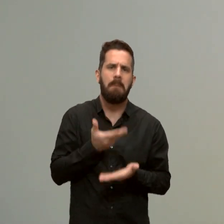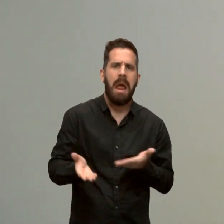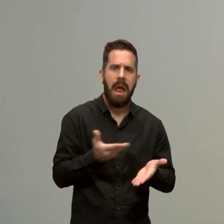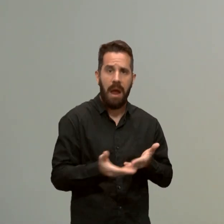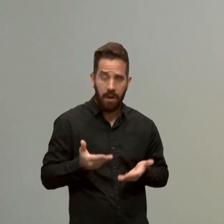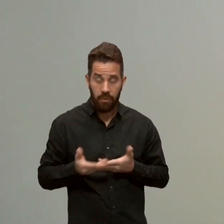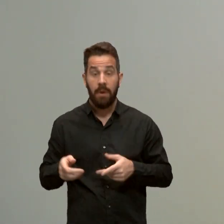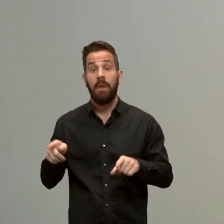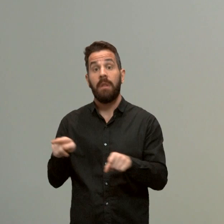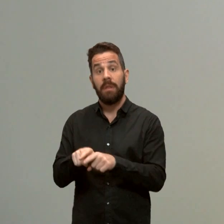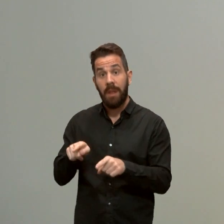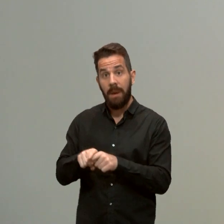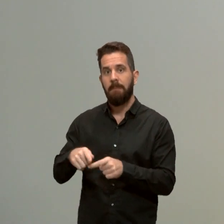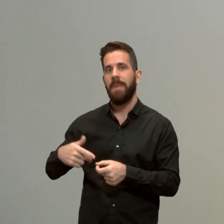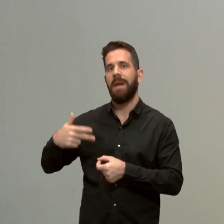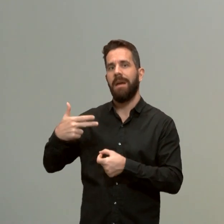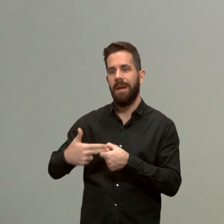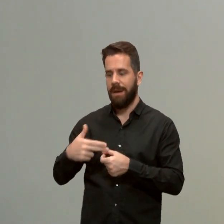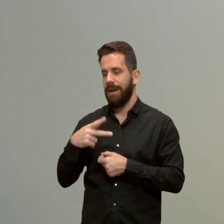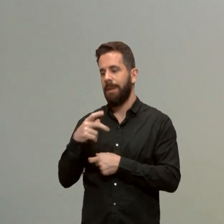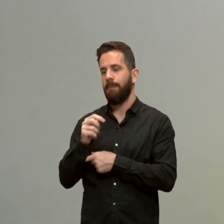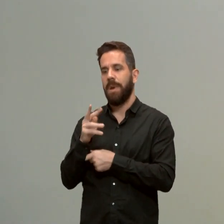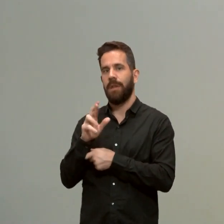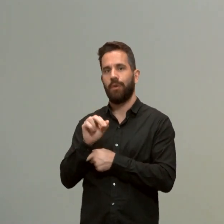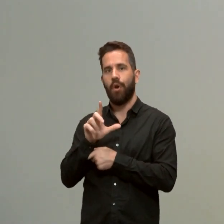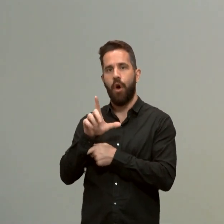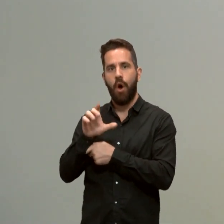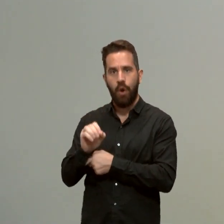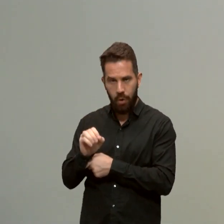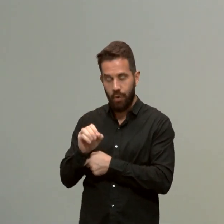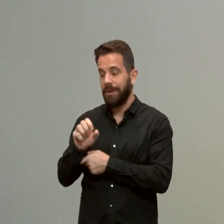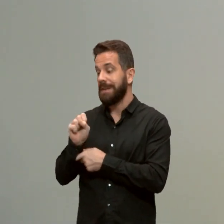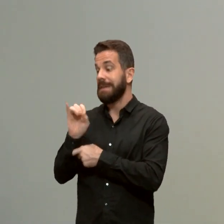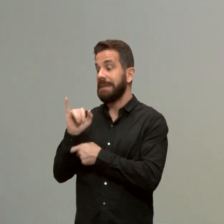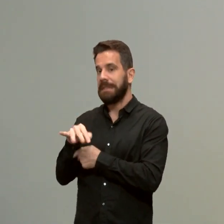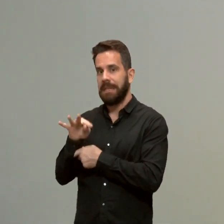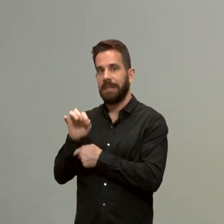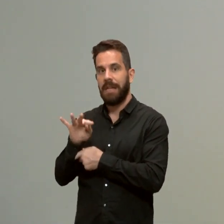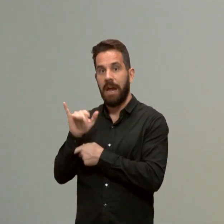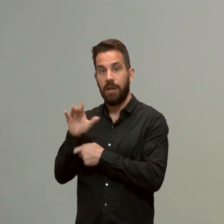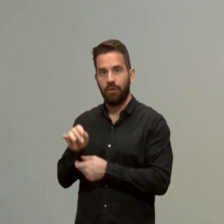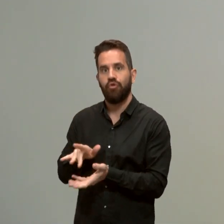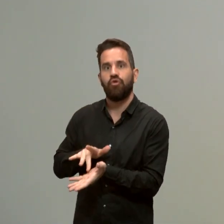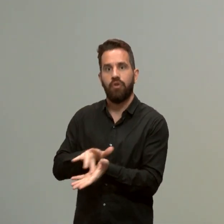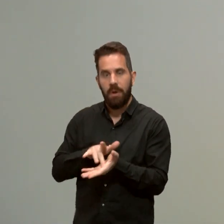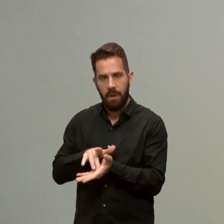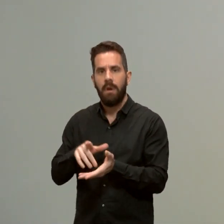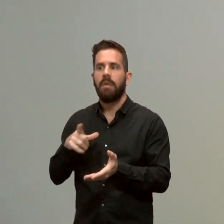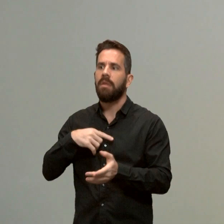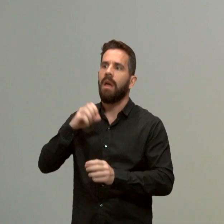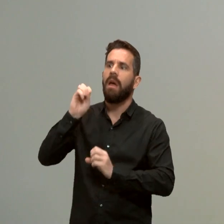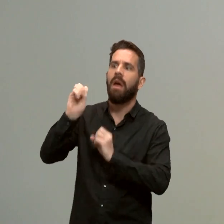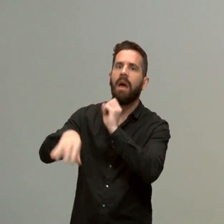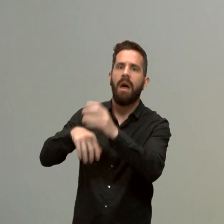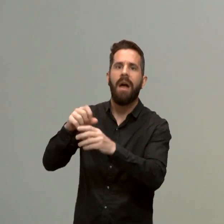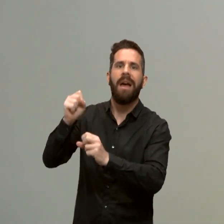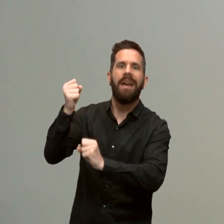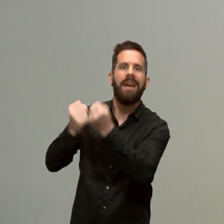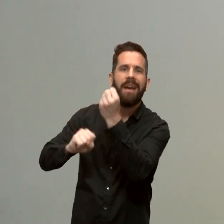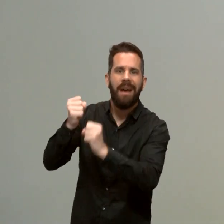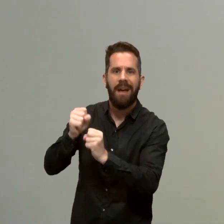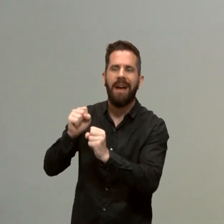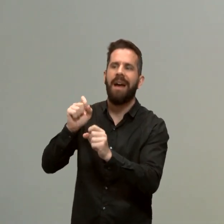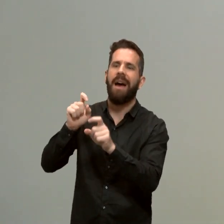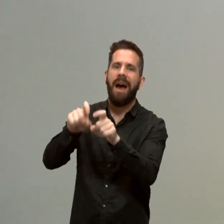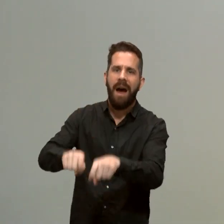petróleo sintético desenvolvido aqui vai utilizar resíduos de agroindústrias, justamente em um estado que